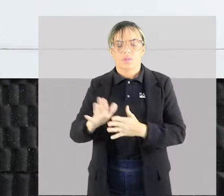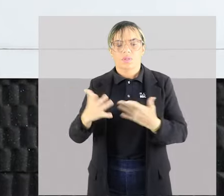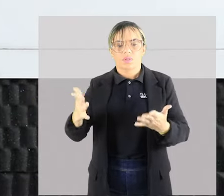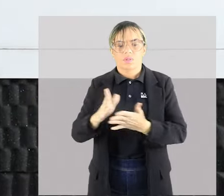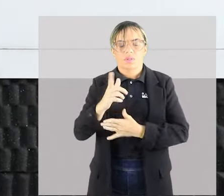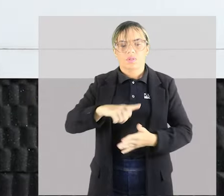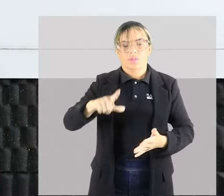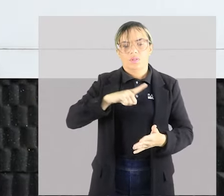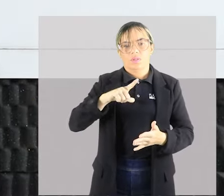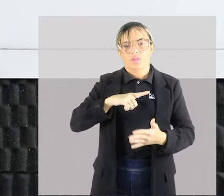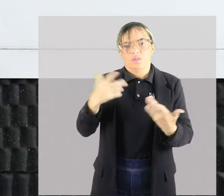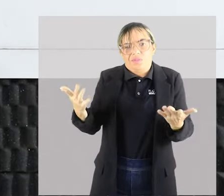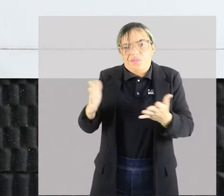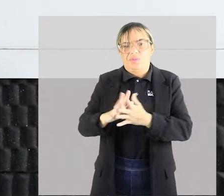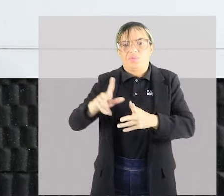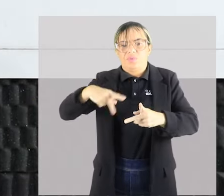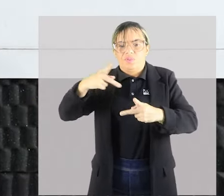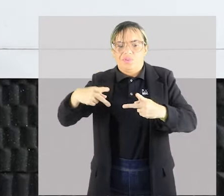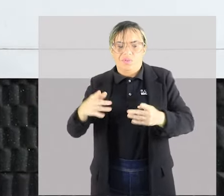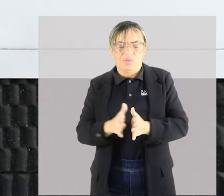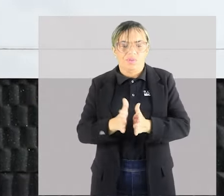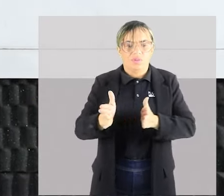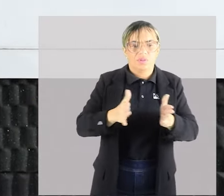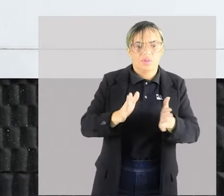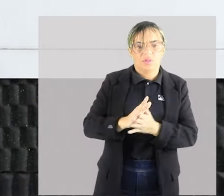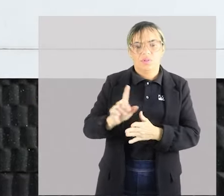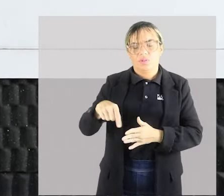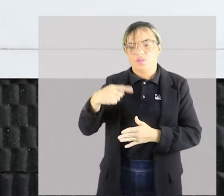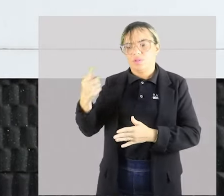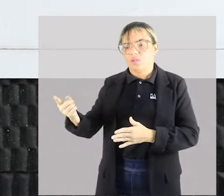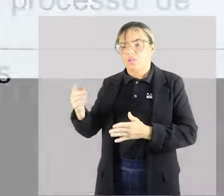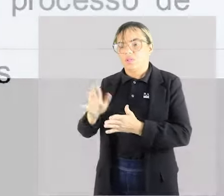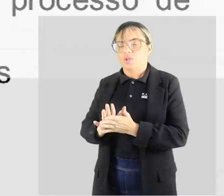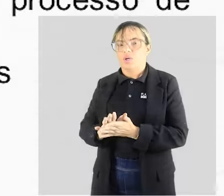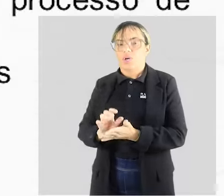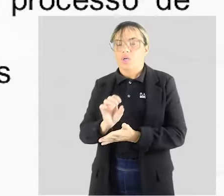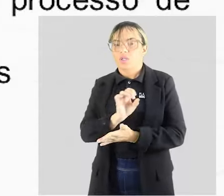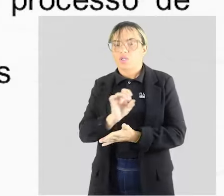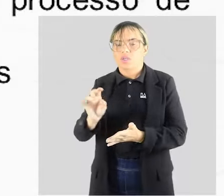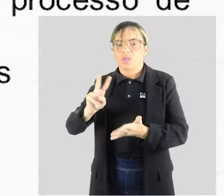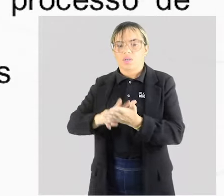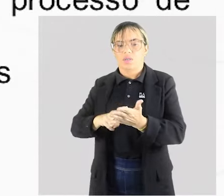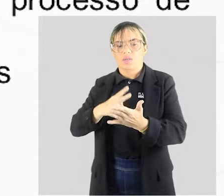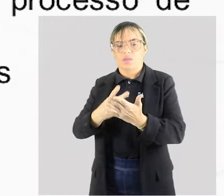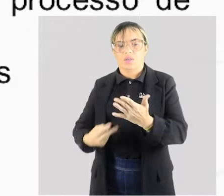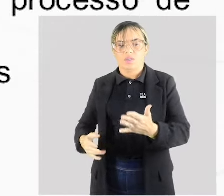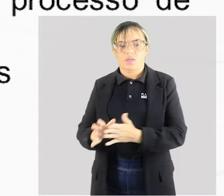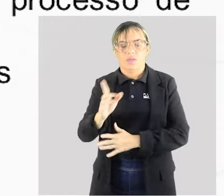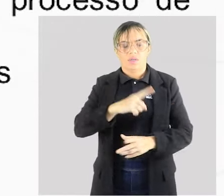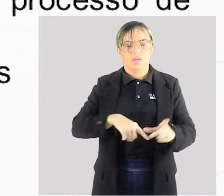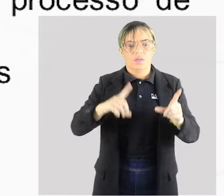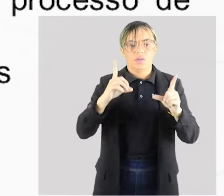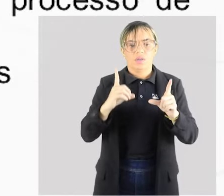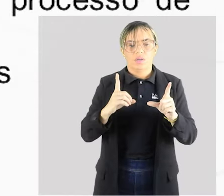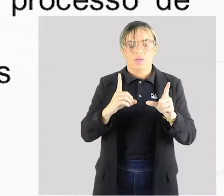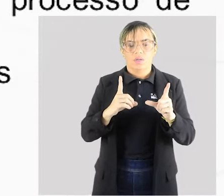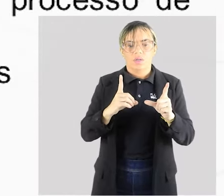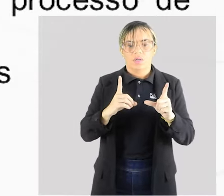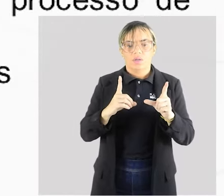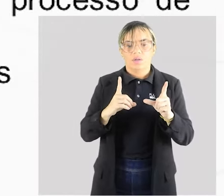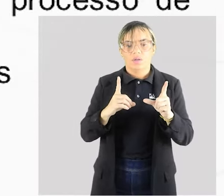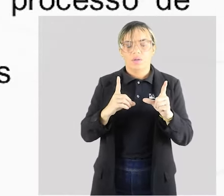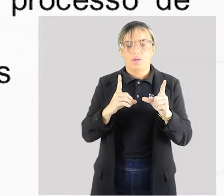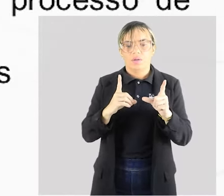já tem proteína aí nesse meio tá proteína é somente na tradução certo letra D é possível